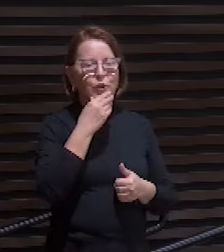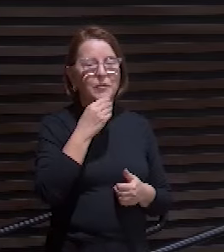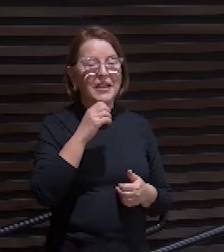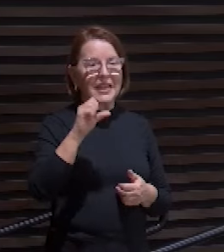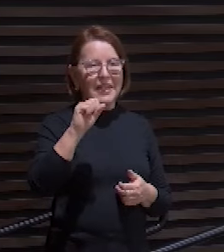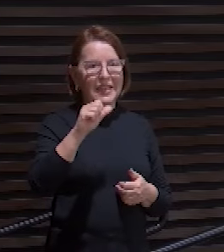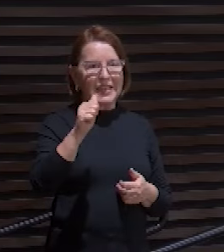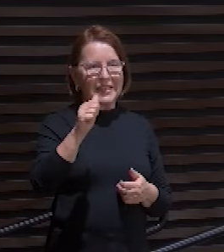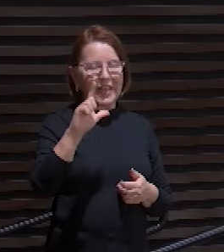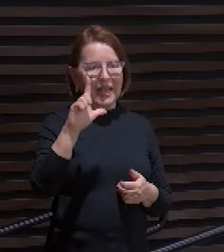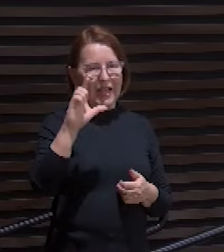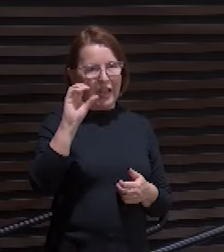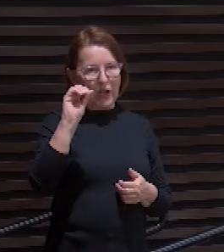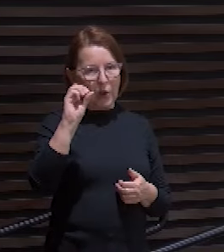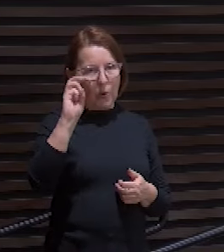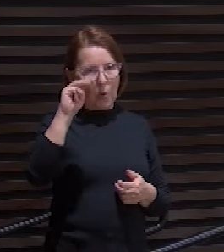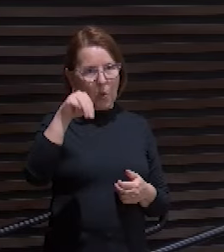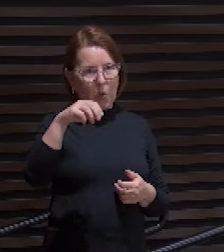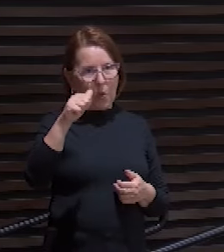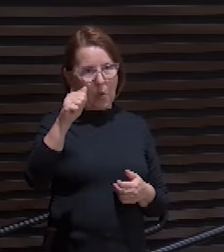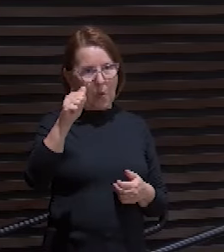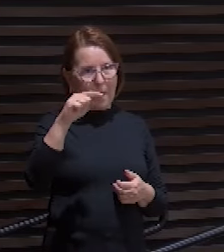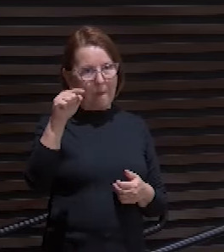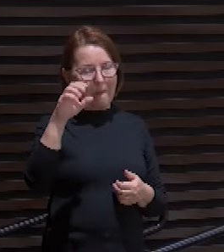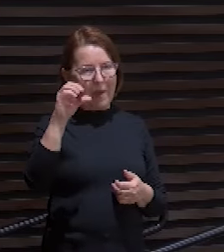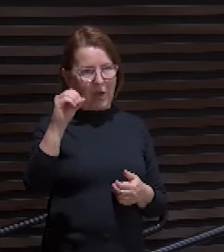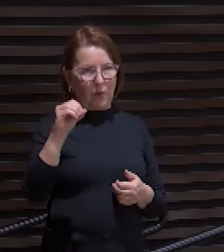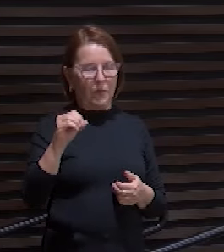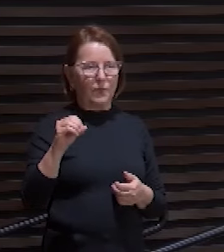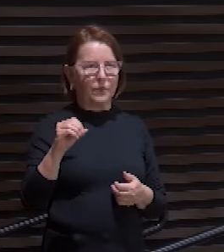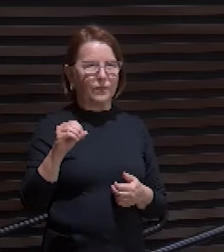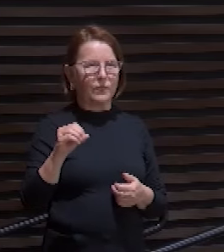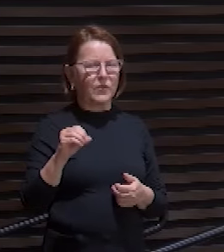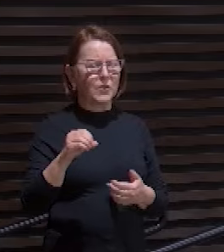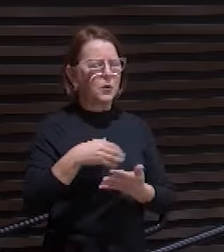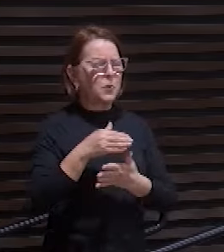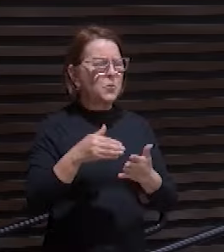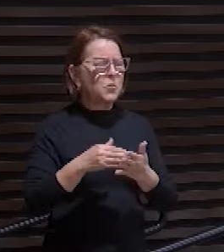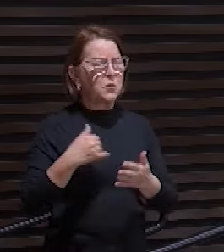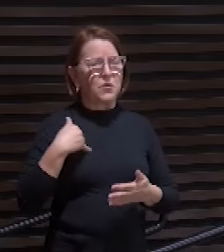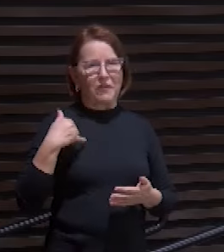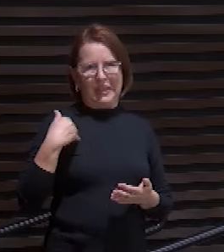da vida dele, vaidade das vaidades, tudo é vaidade.